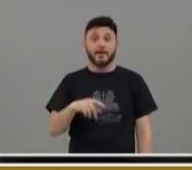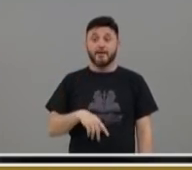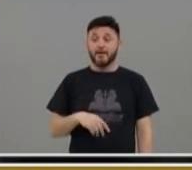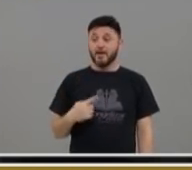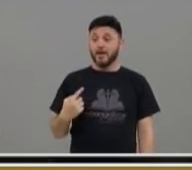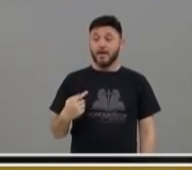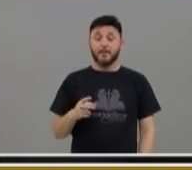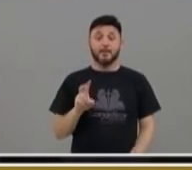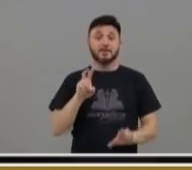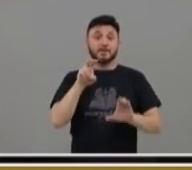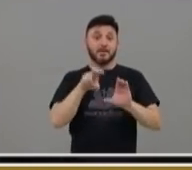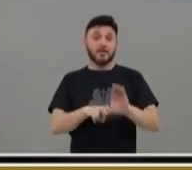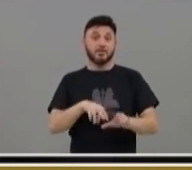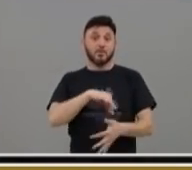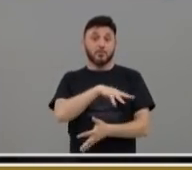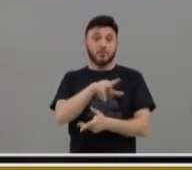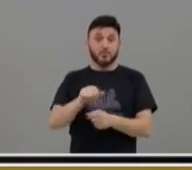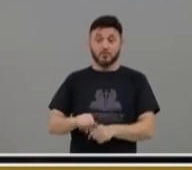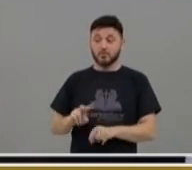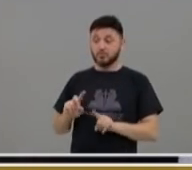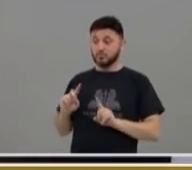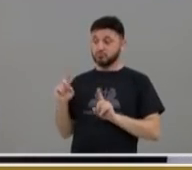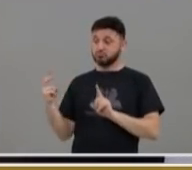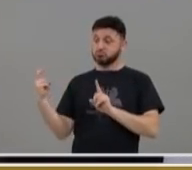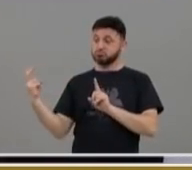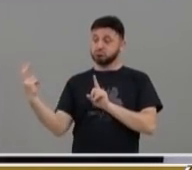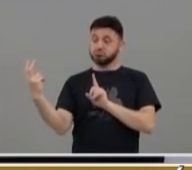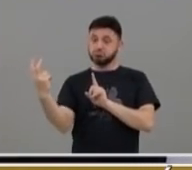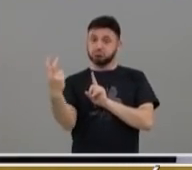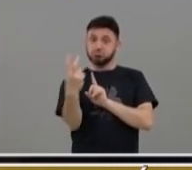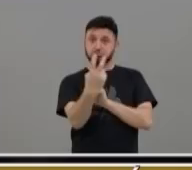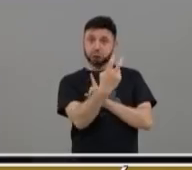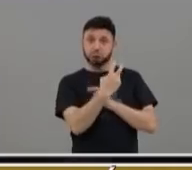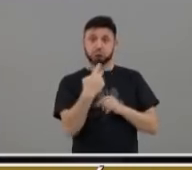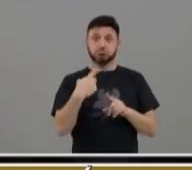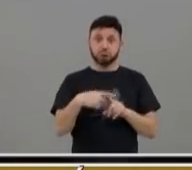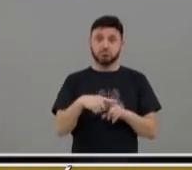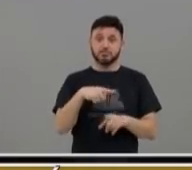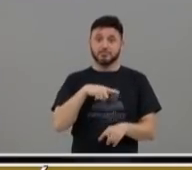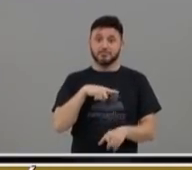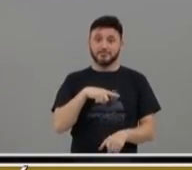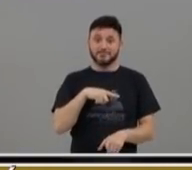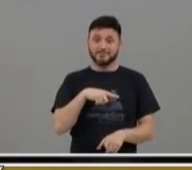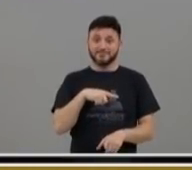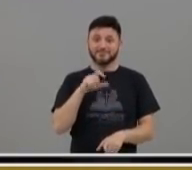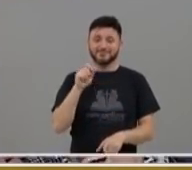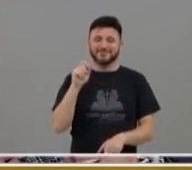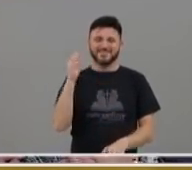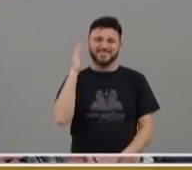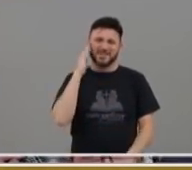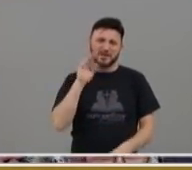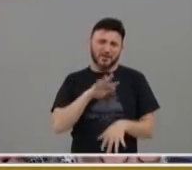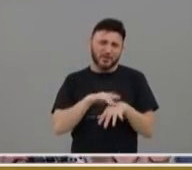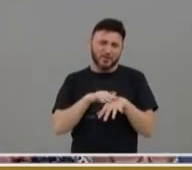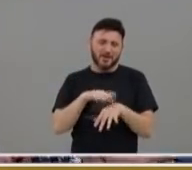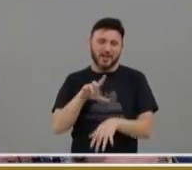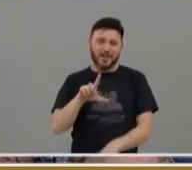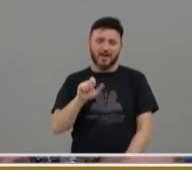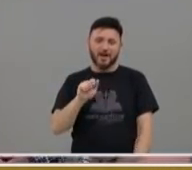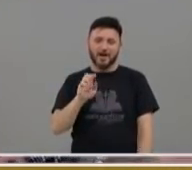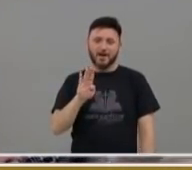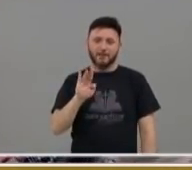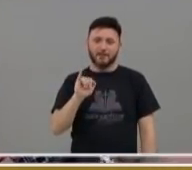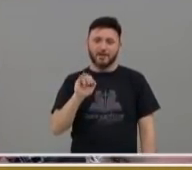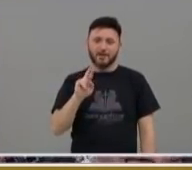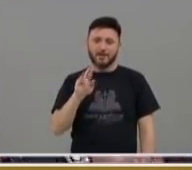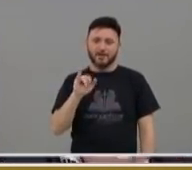encontrar alguém que acha que o mundo tem que girar ao redor dela, é porque ela tem labirintite, viu? Você tem que rezar por ela. Porque não